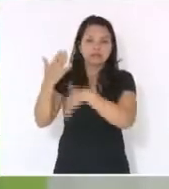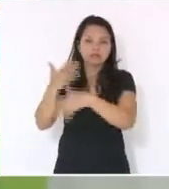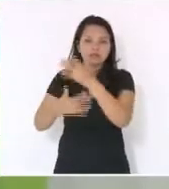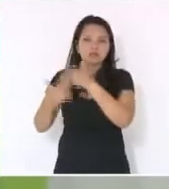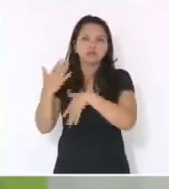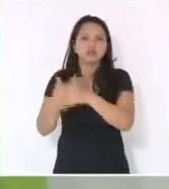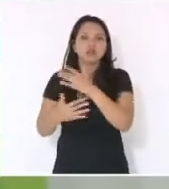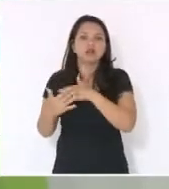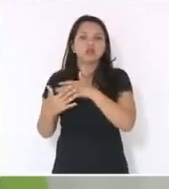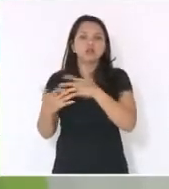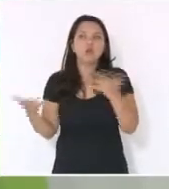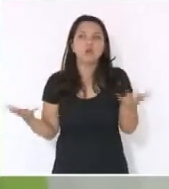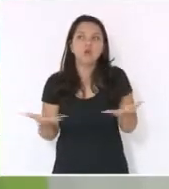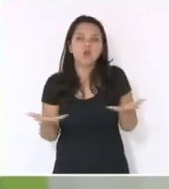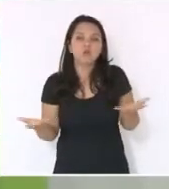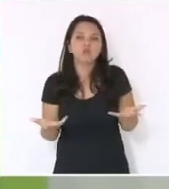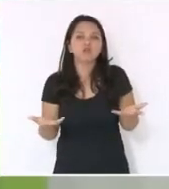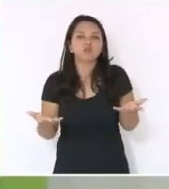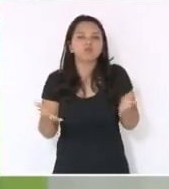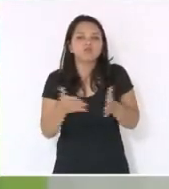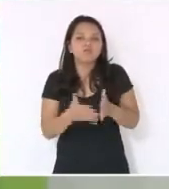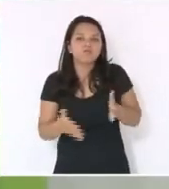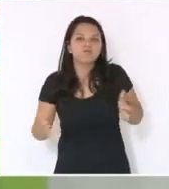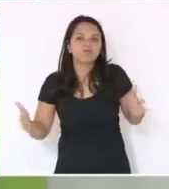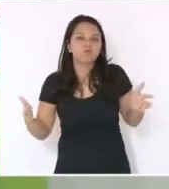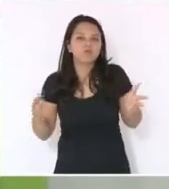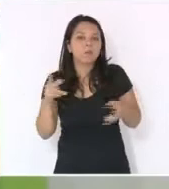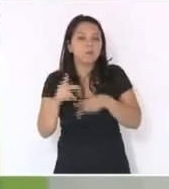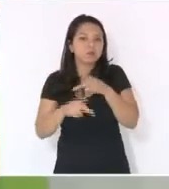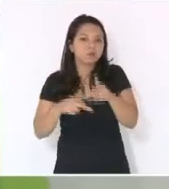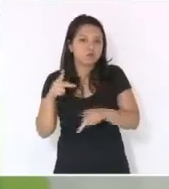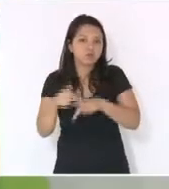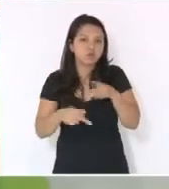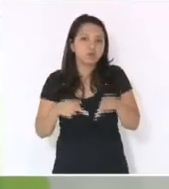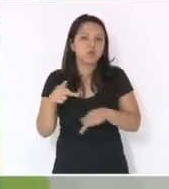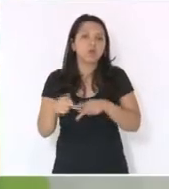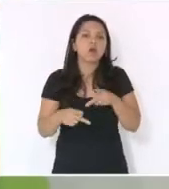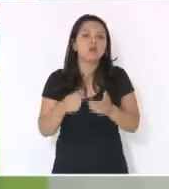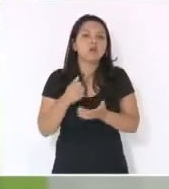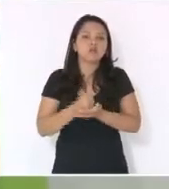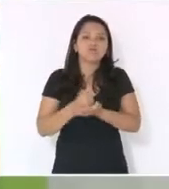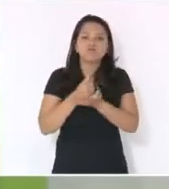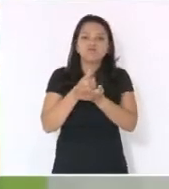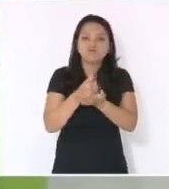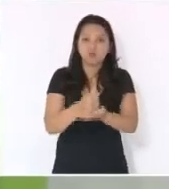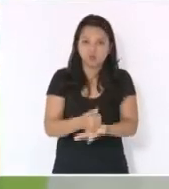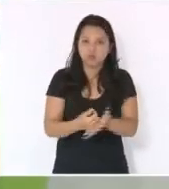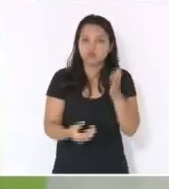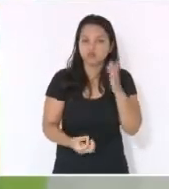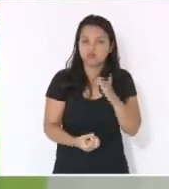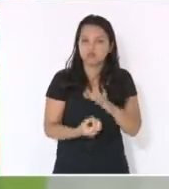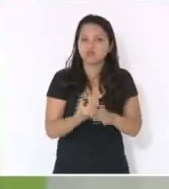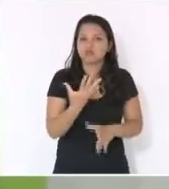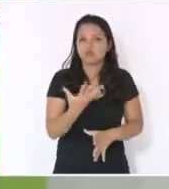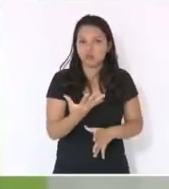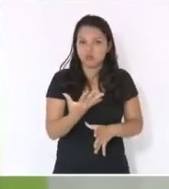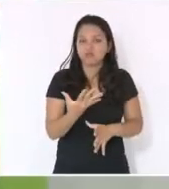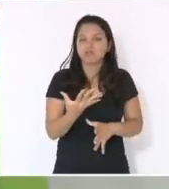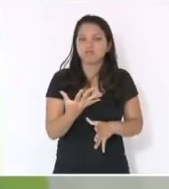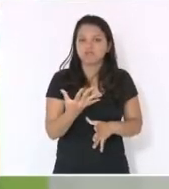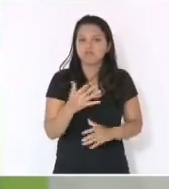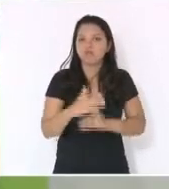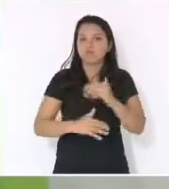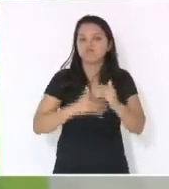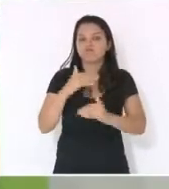para o presente aquelas pessoas que contribuíram para com a sua fundação, com o seu